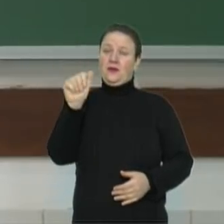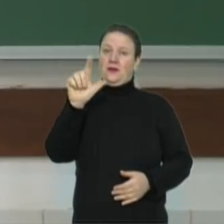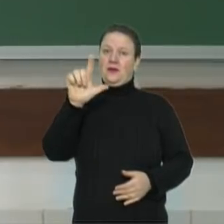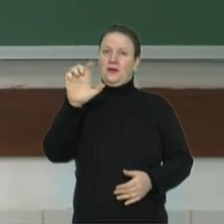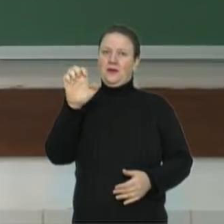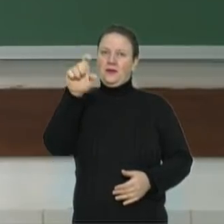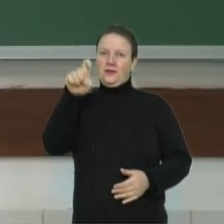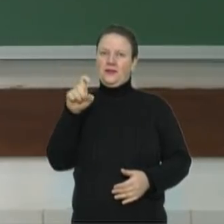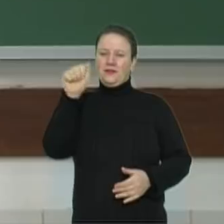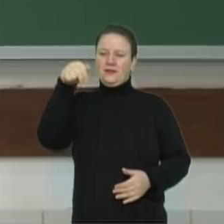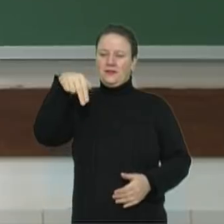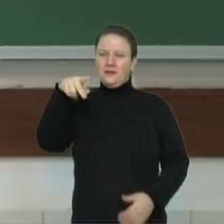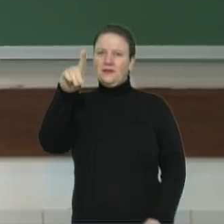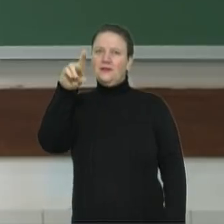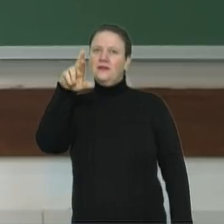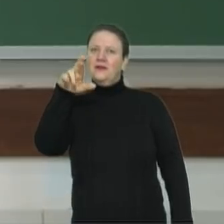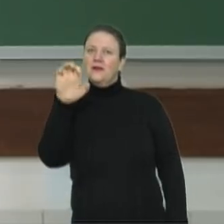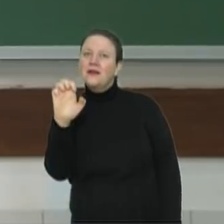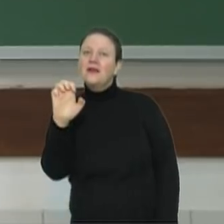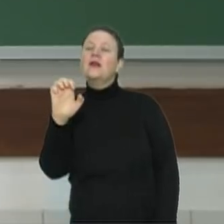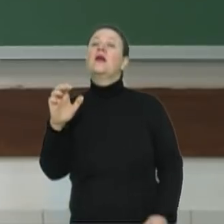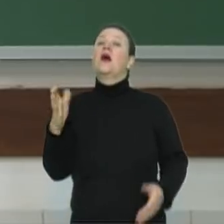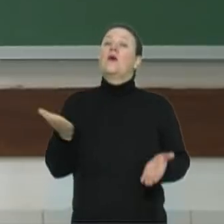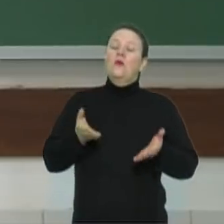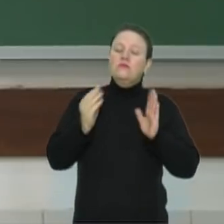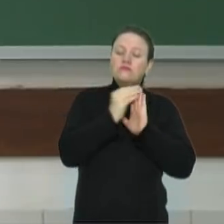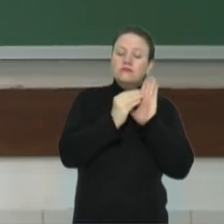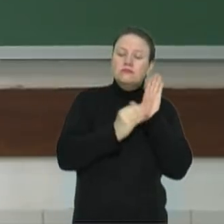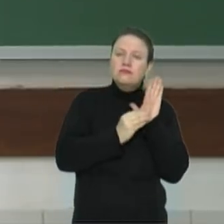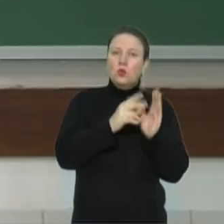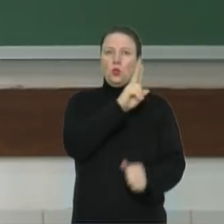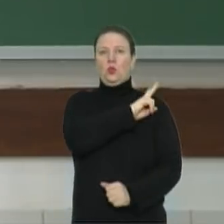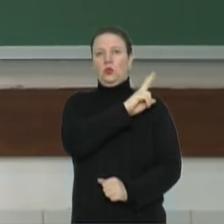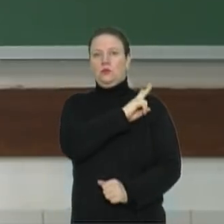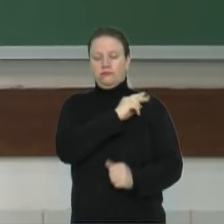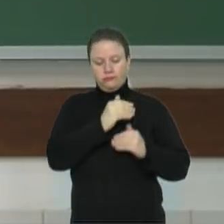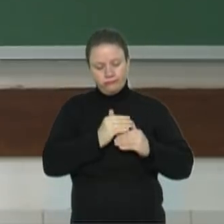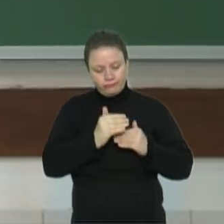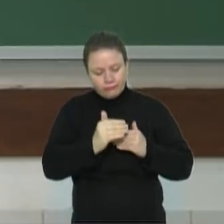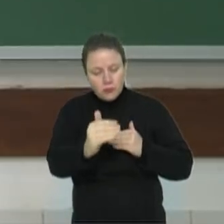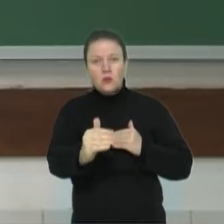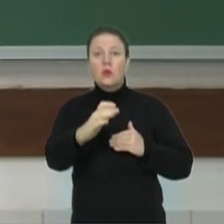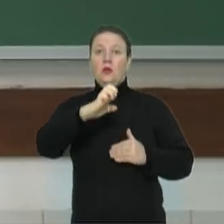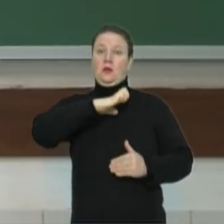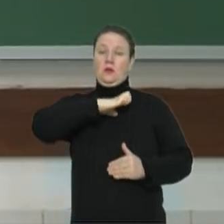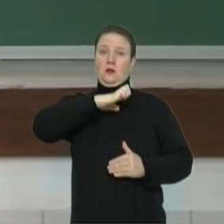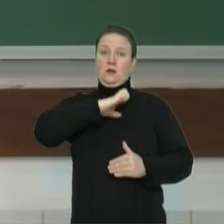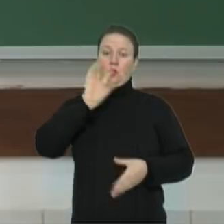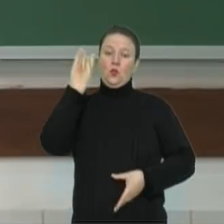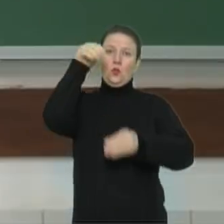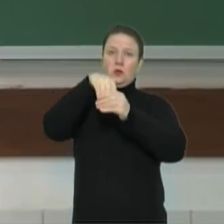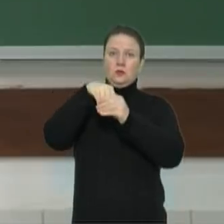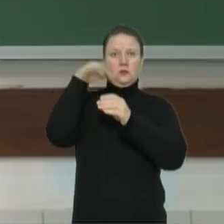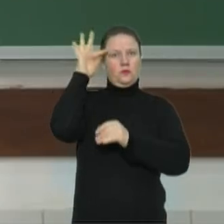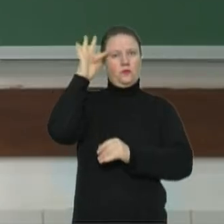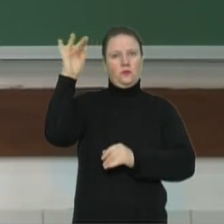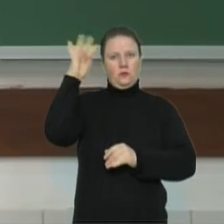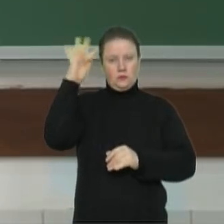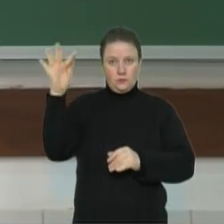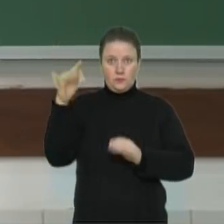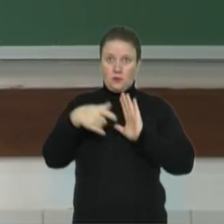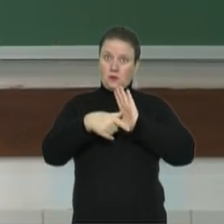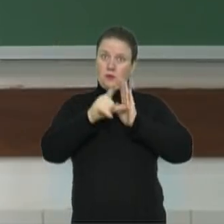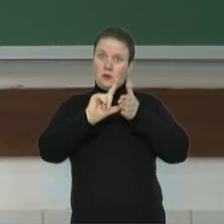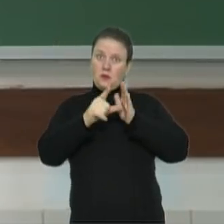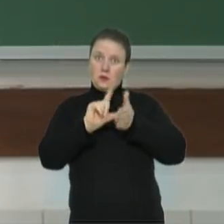hoje daremos continuidade sobre nossos conteúdos do segundo ano, o conteúdo de ética dentro da filosofia. Antes de seguirmos